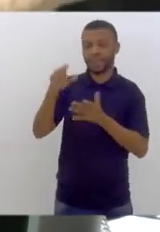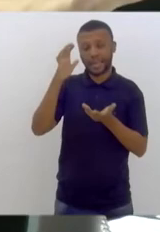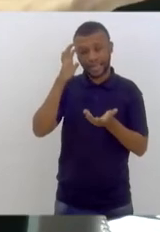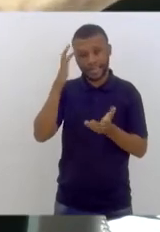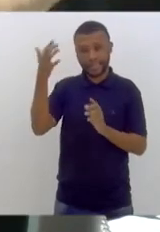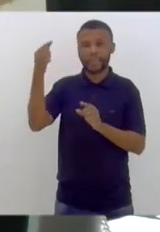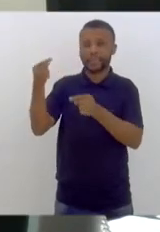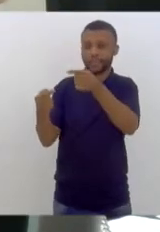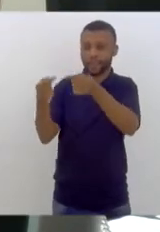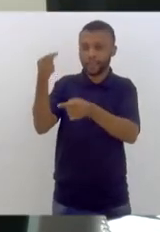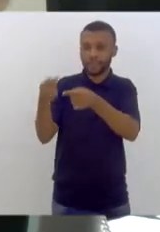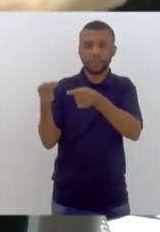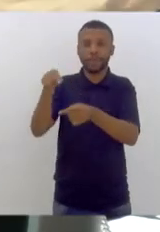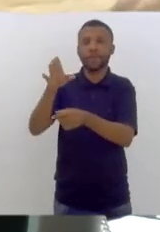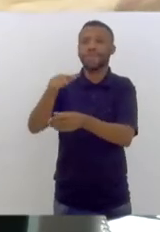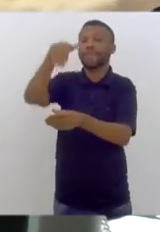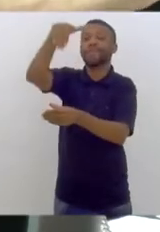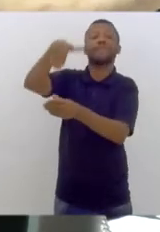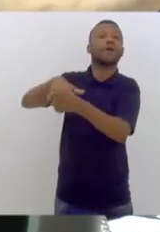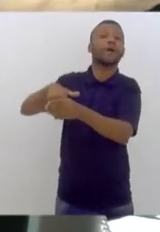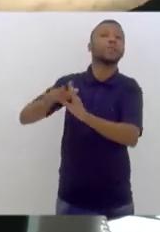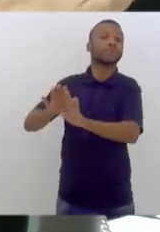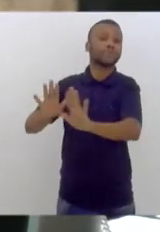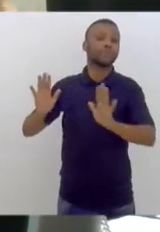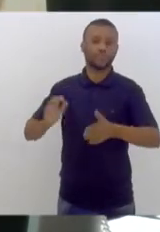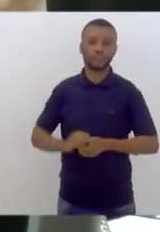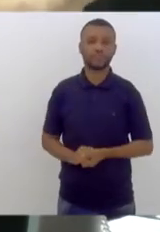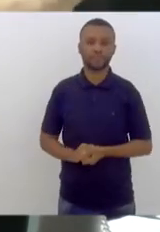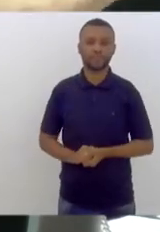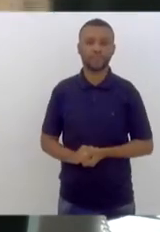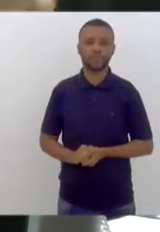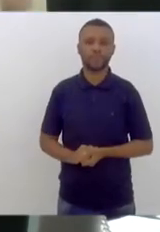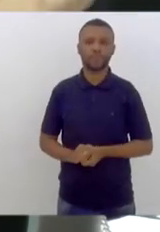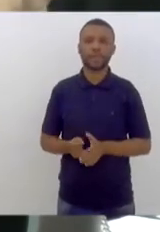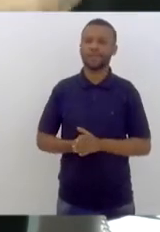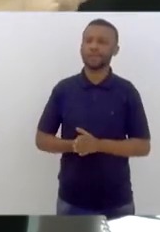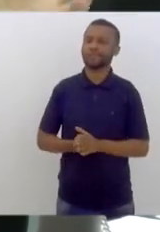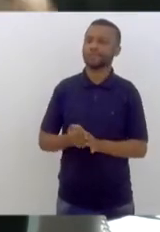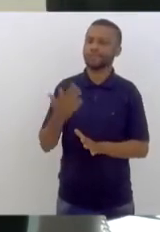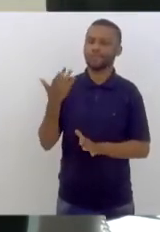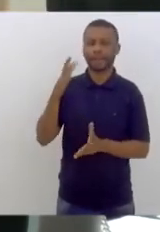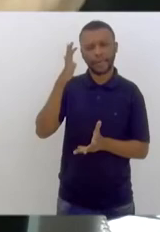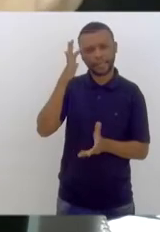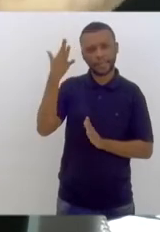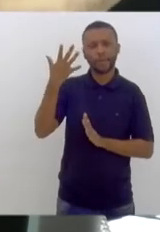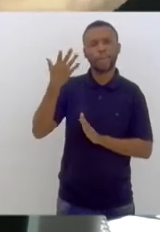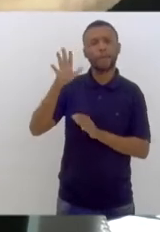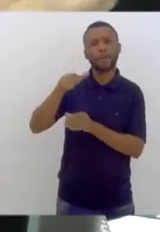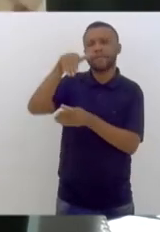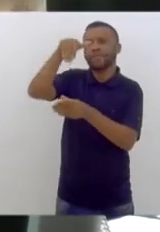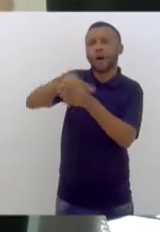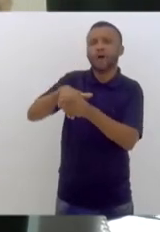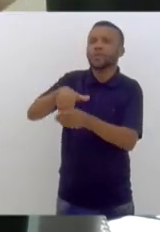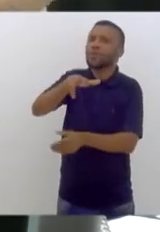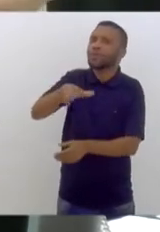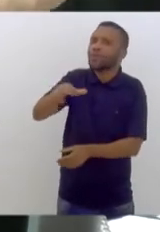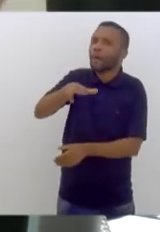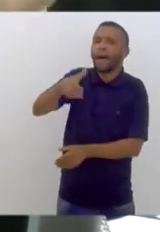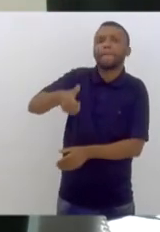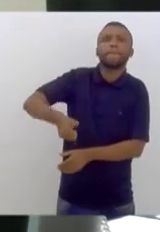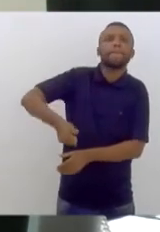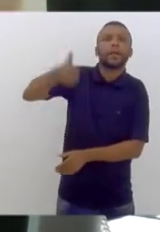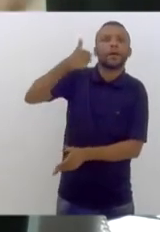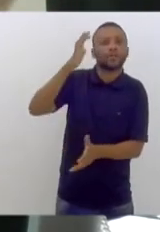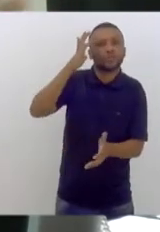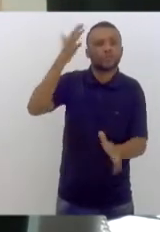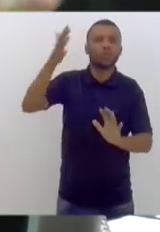decide pelo voto, né? E, muitas vezes, a decisão pelo voto não é a melhor solução. Às